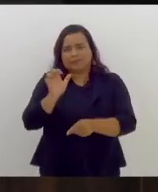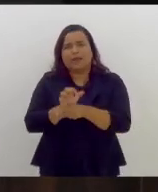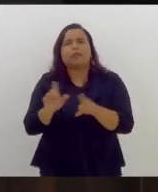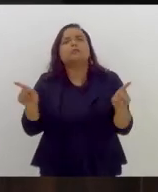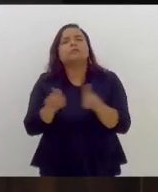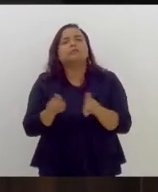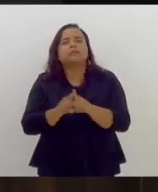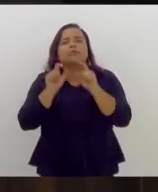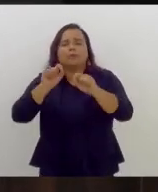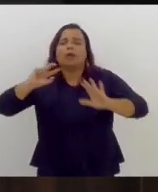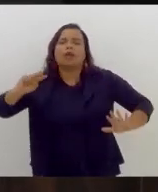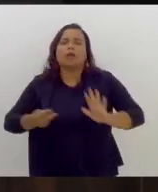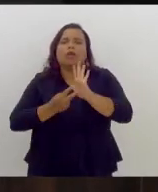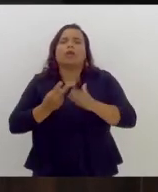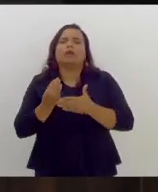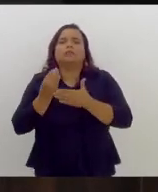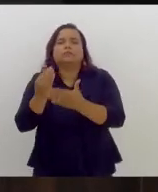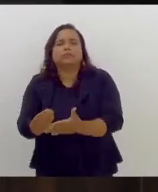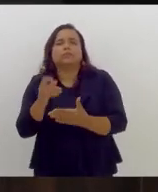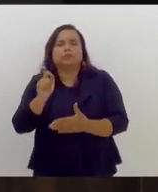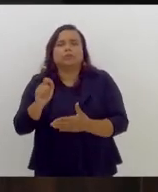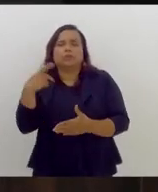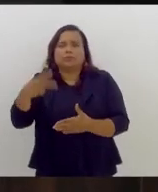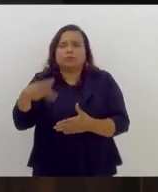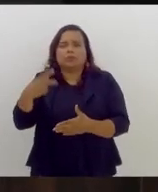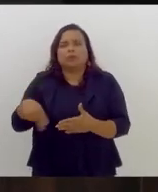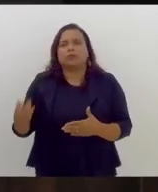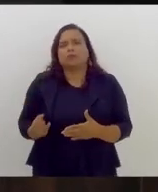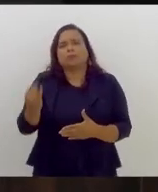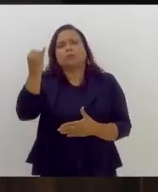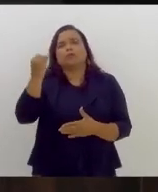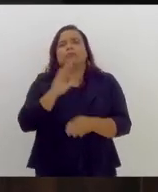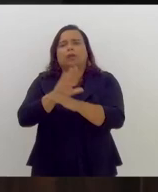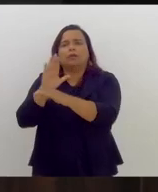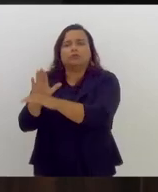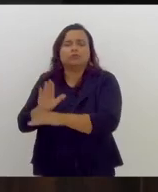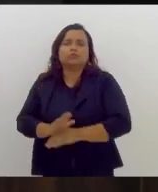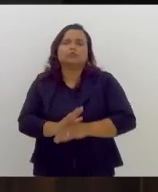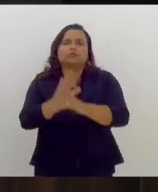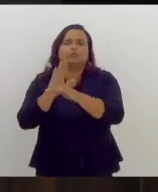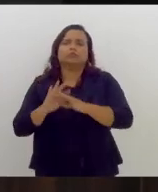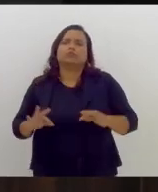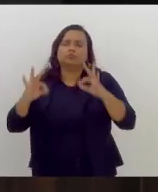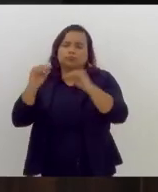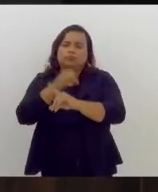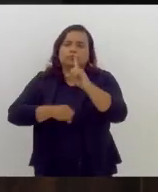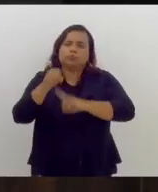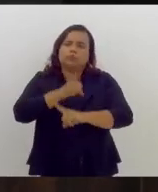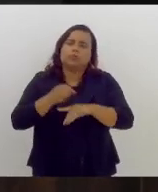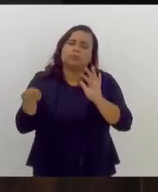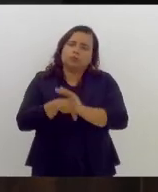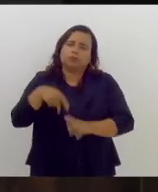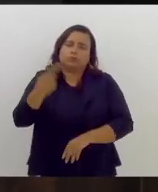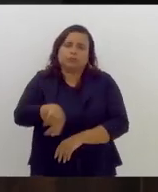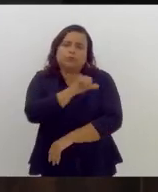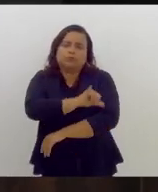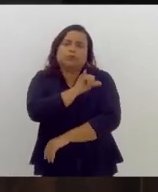mas pelo reconhecimento da sua valiosa contribuição a toda a sociedade